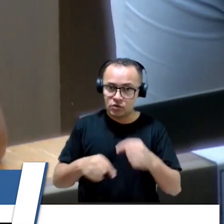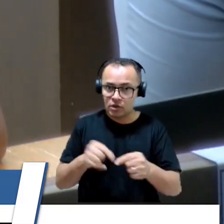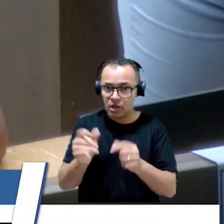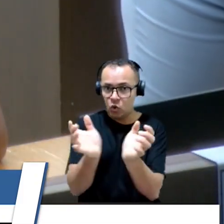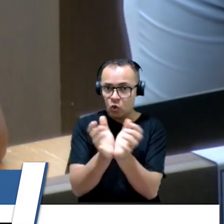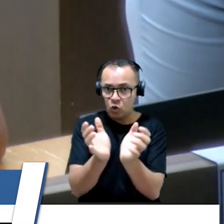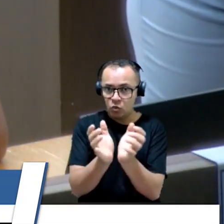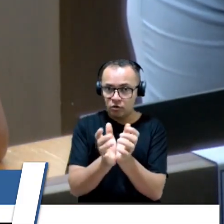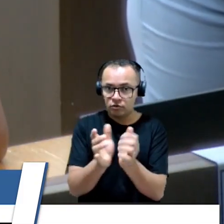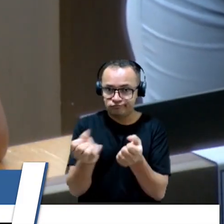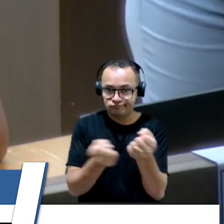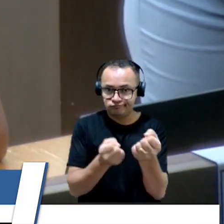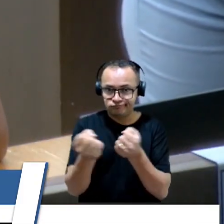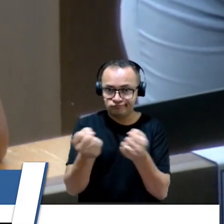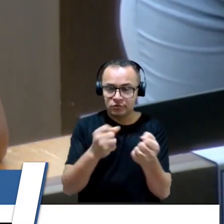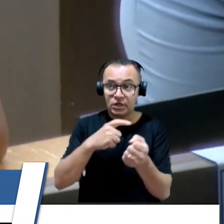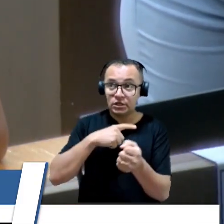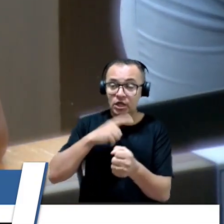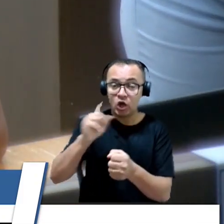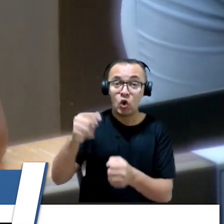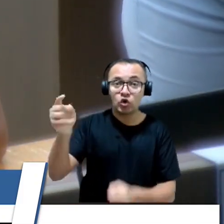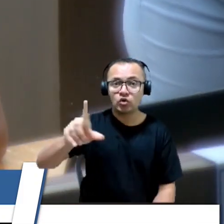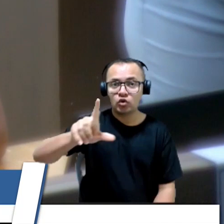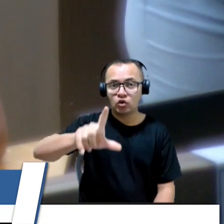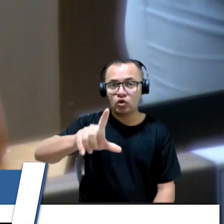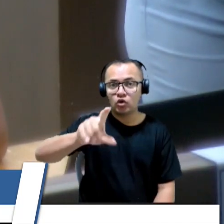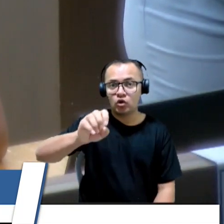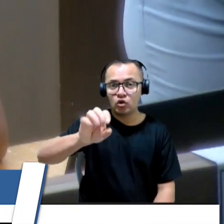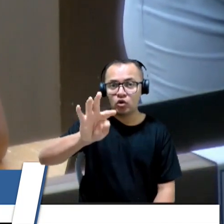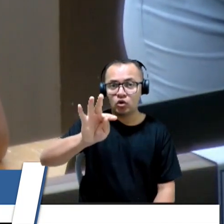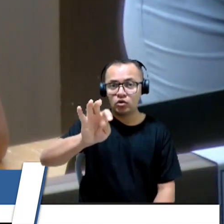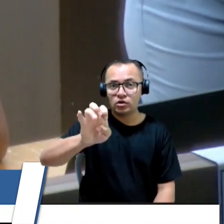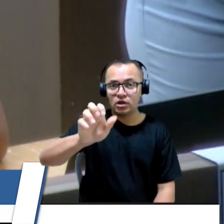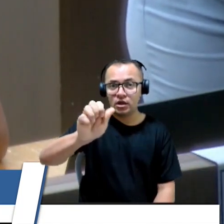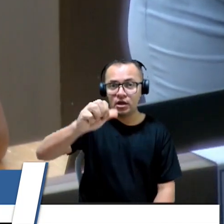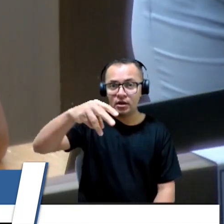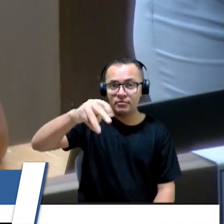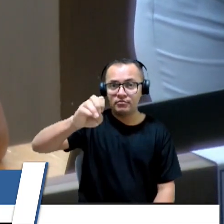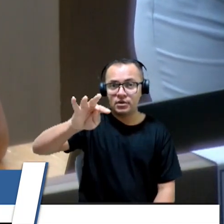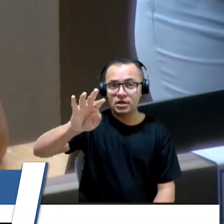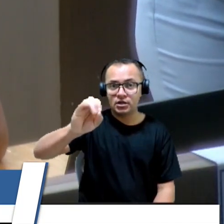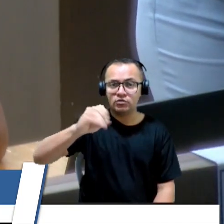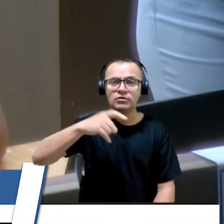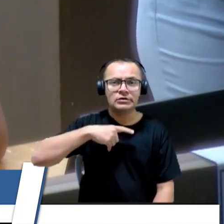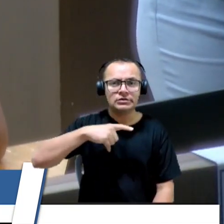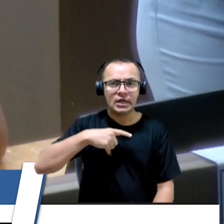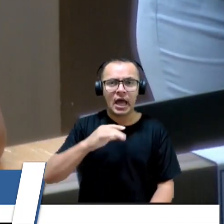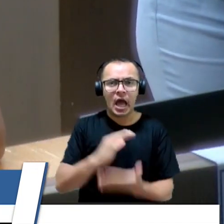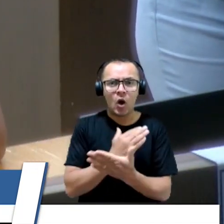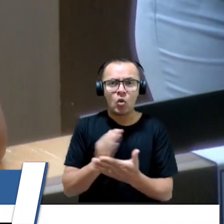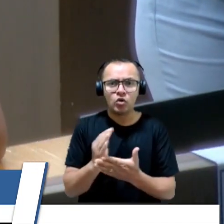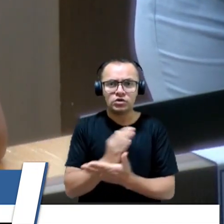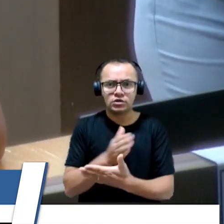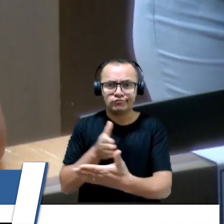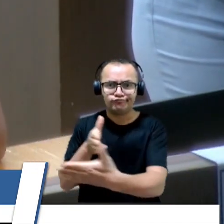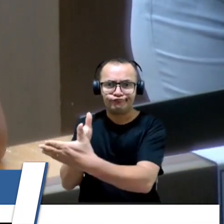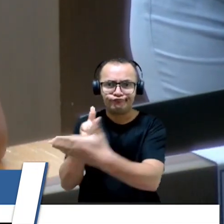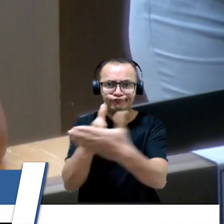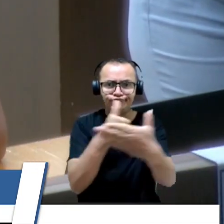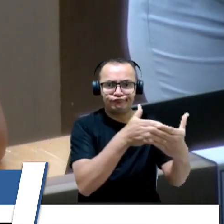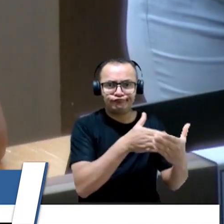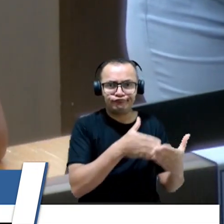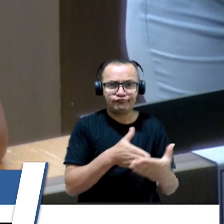um loteamento ali, e a avenida está fechada, alguns contornos da avenida, que pode ser aberto também